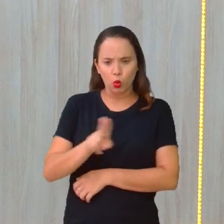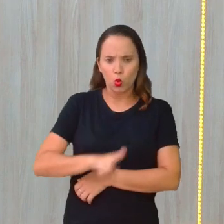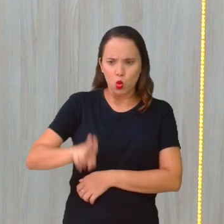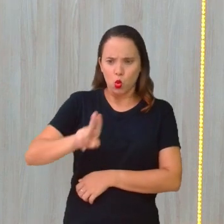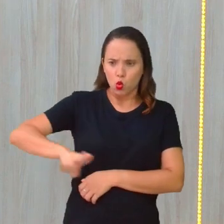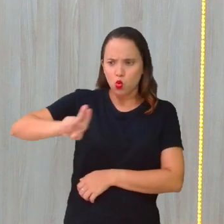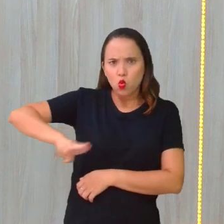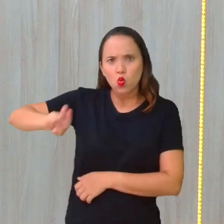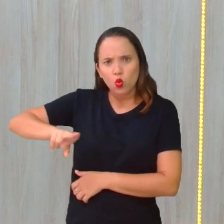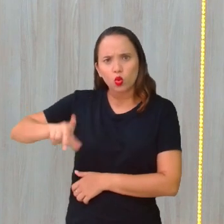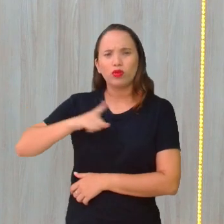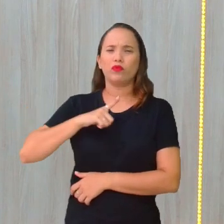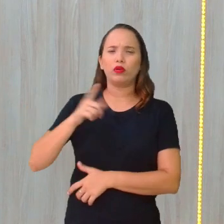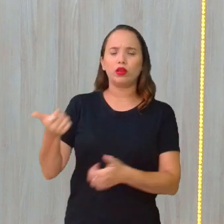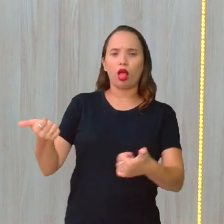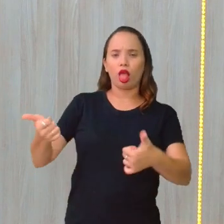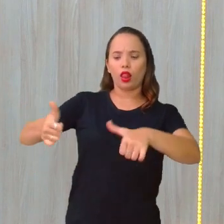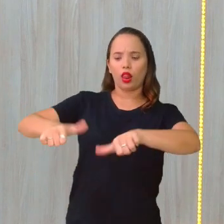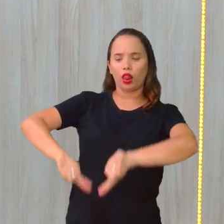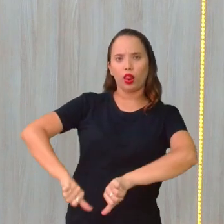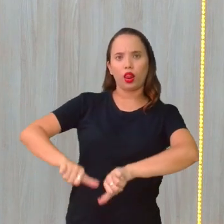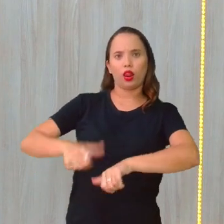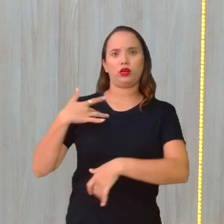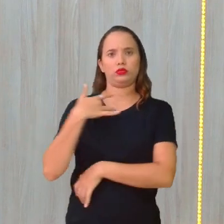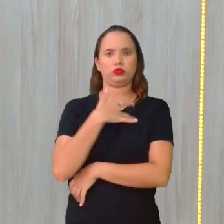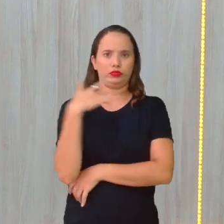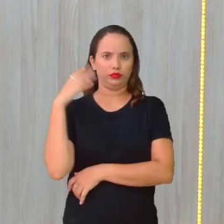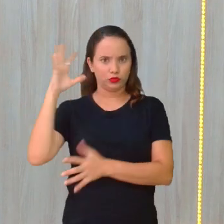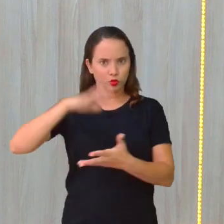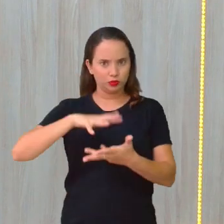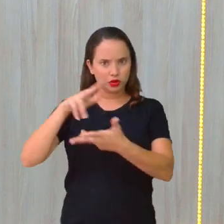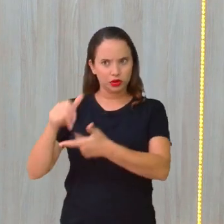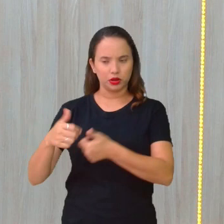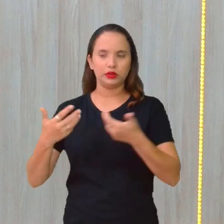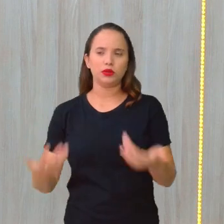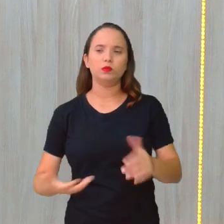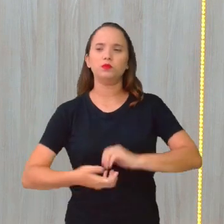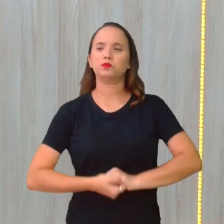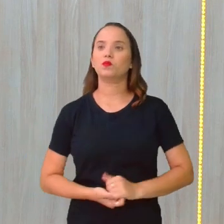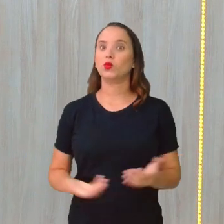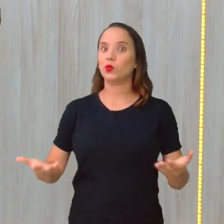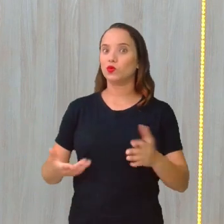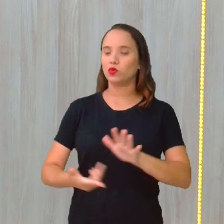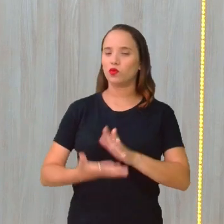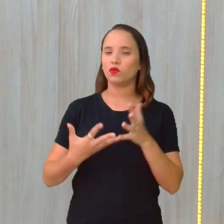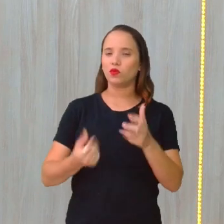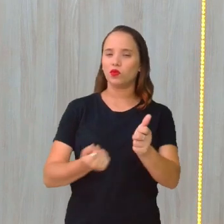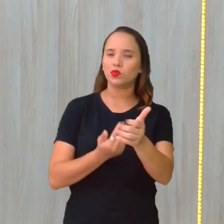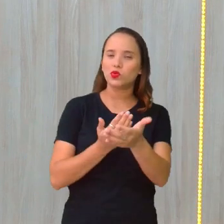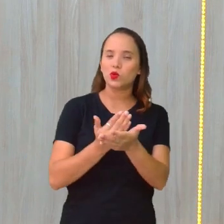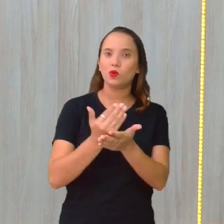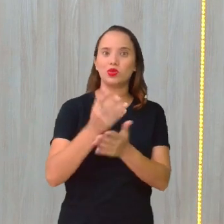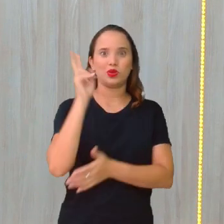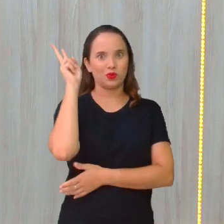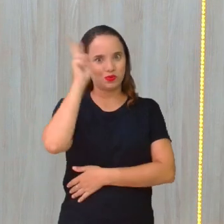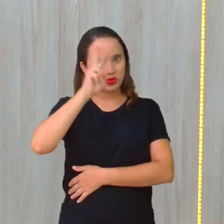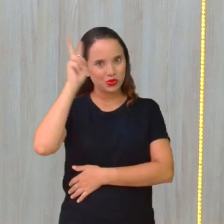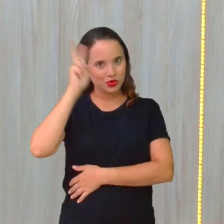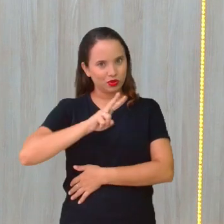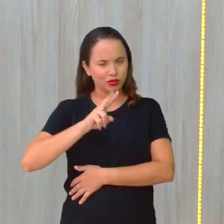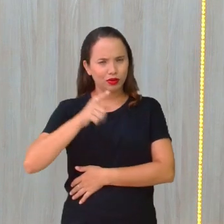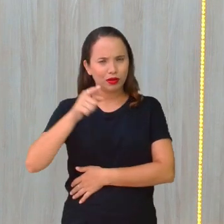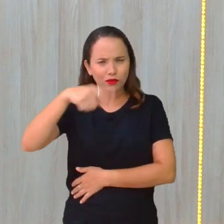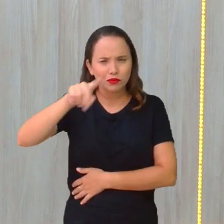nosso planeta. Para isso, eu trouxe hoje, a gente vai começar aí, ó, uma historinha. Lembra do